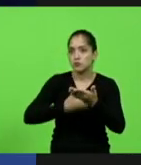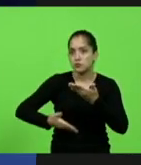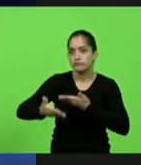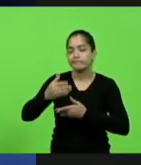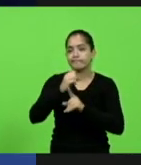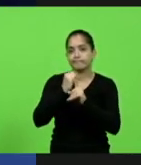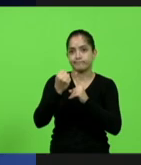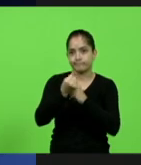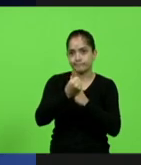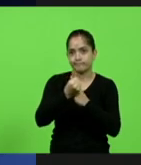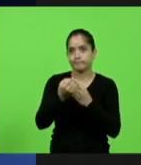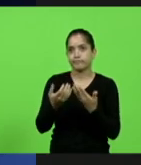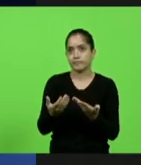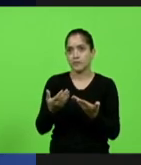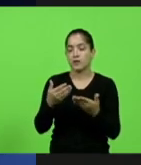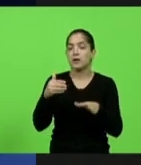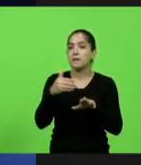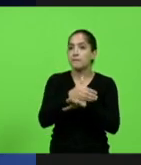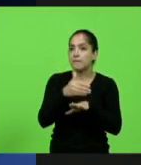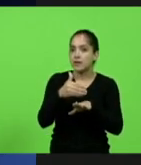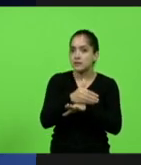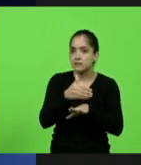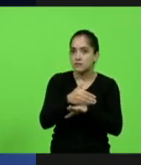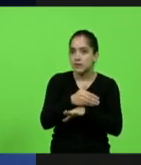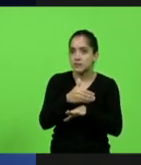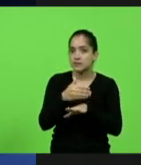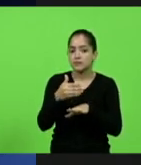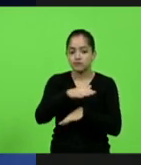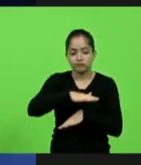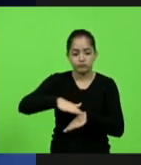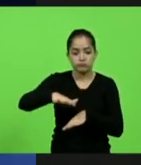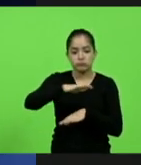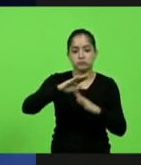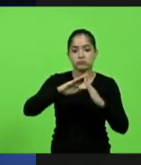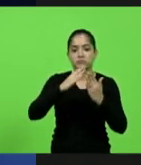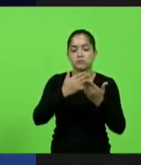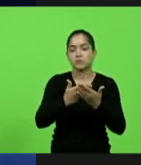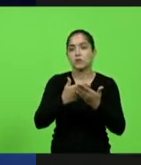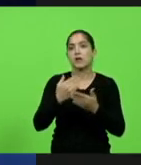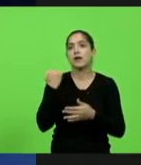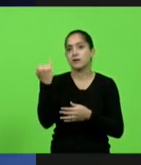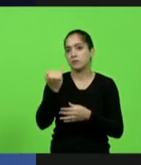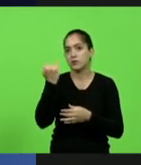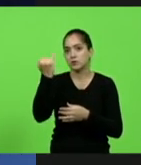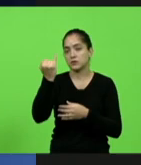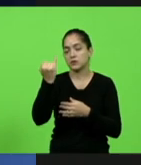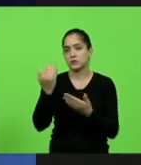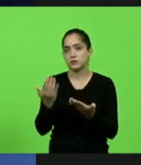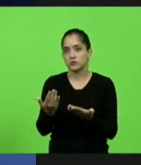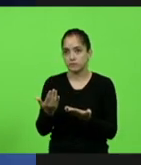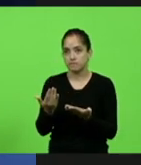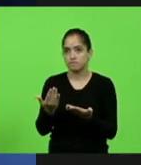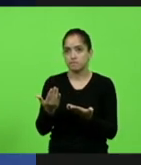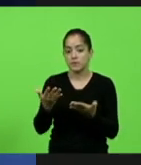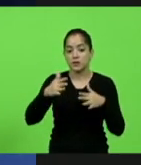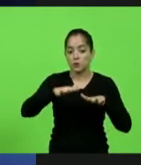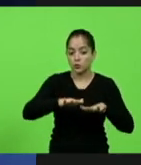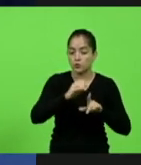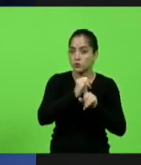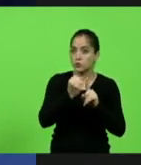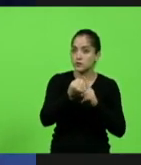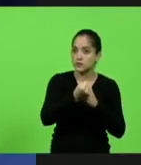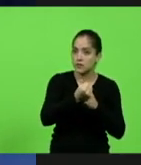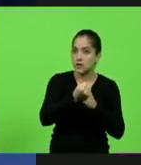E essa participação na vivência da comunidade escolar é imprescindível para a efetiva inclusão social e a formação